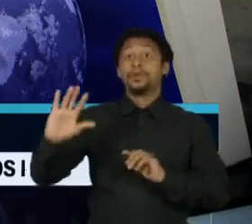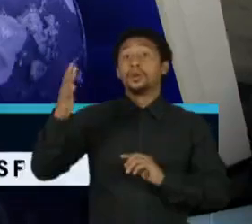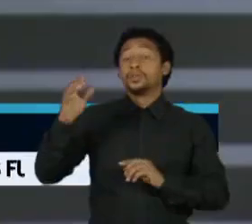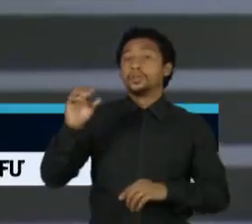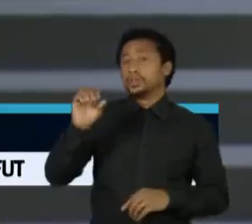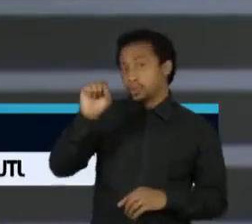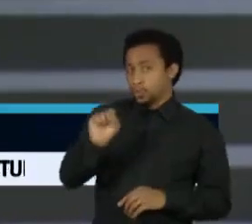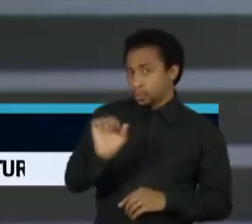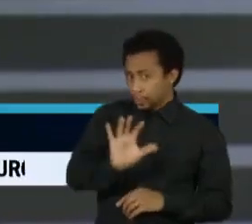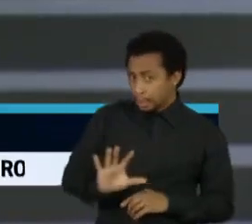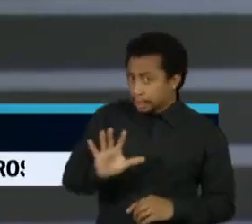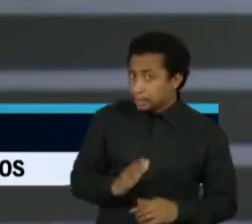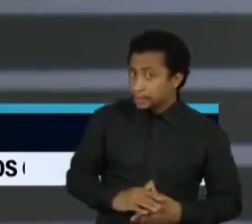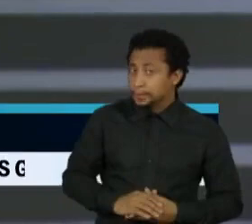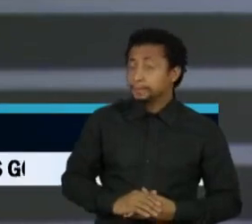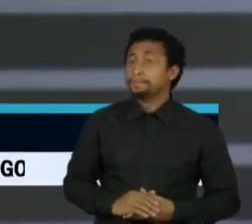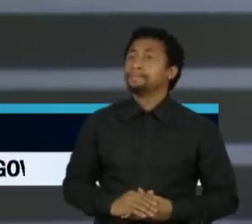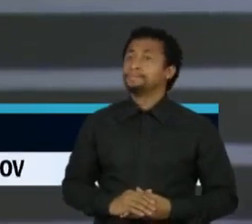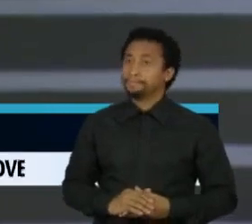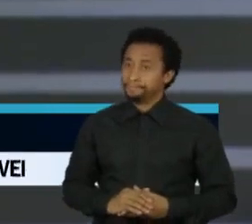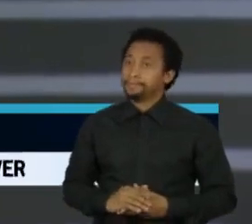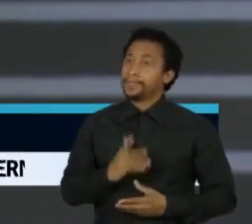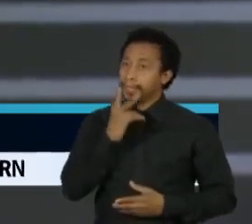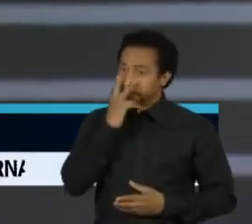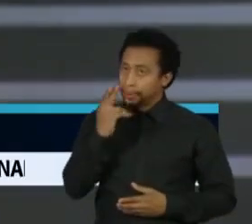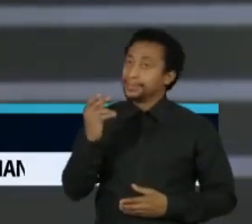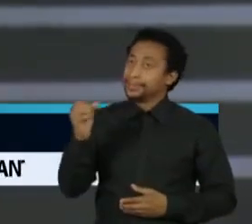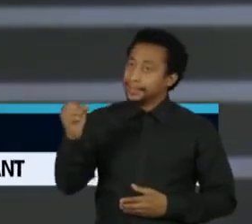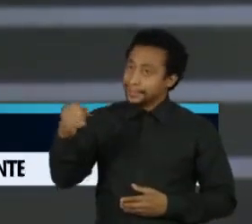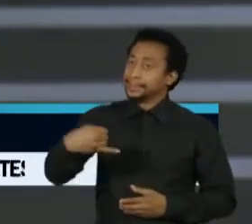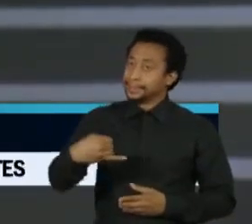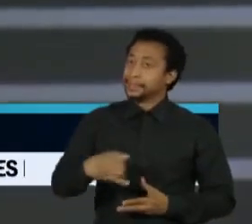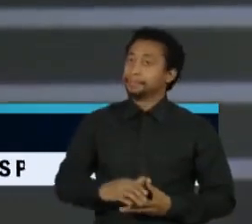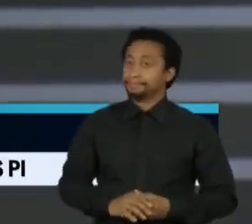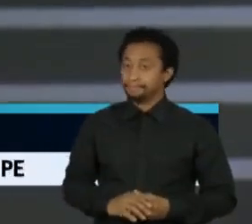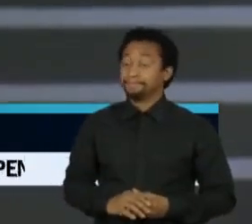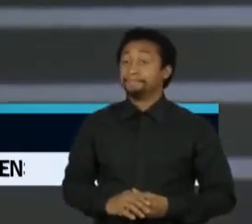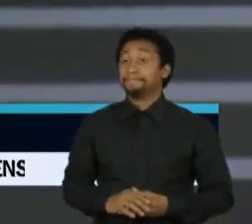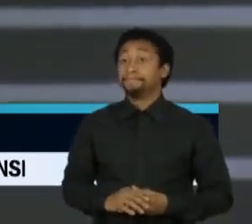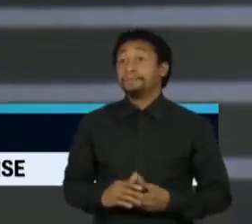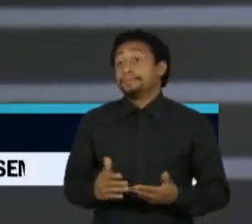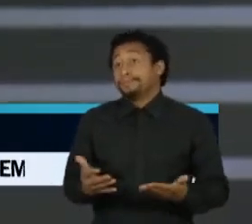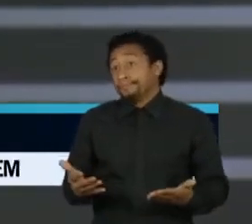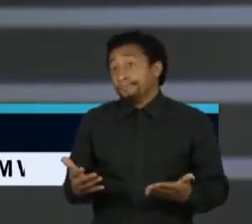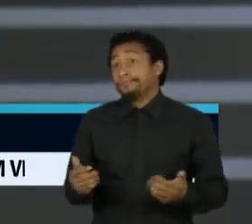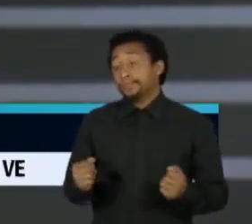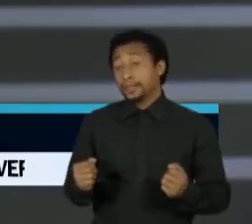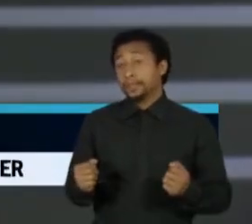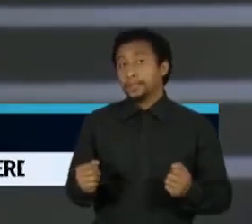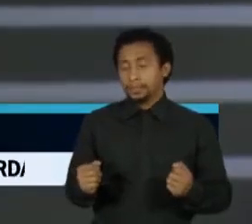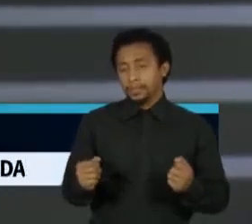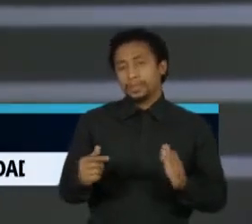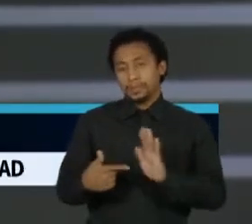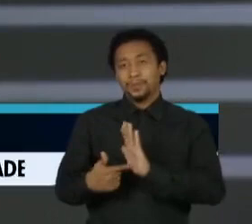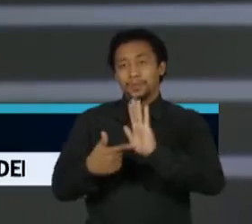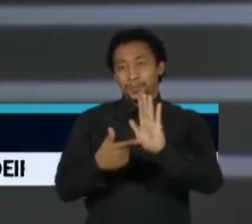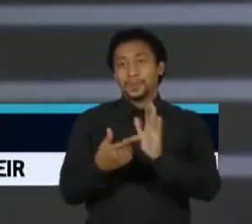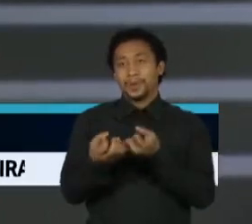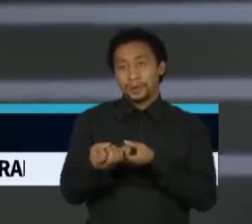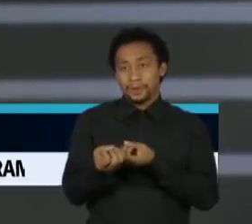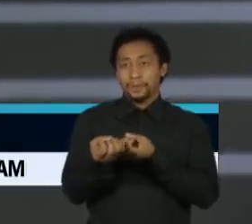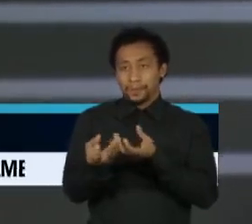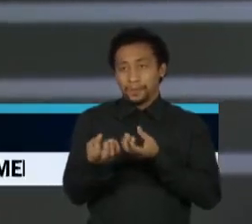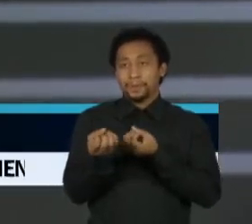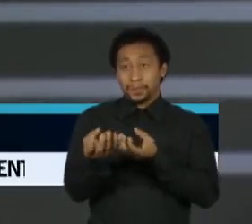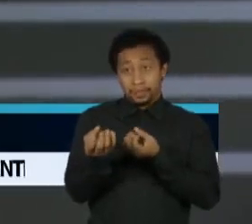Sudeste? Eu acho que sim. Eu acho que por várias razões. Primeiro é que você tem, como já foi mostrado